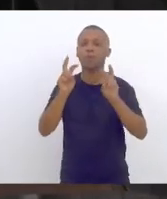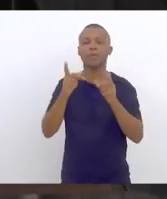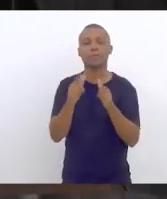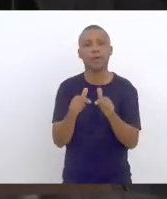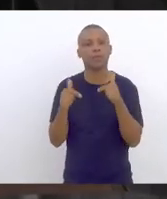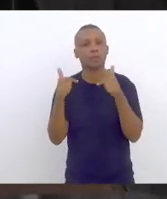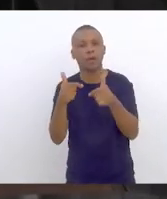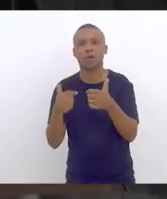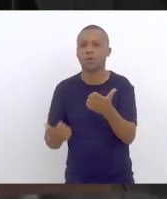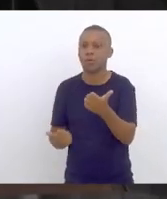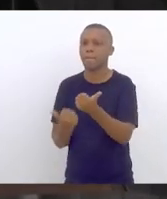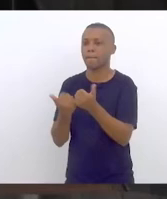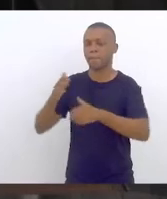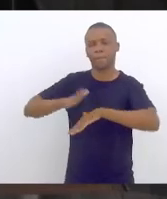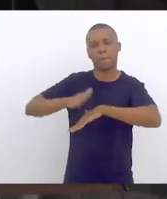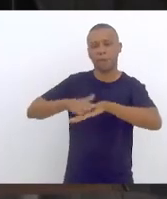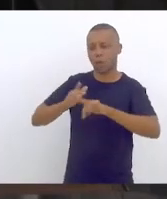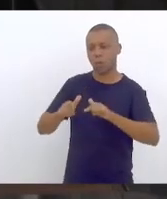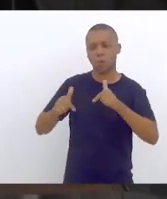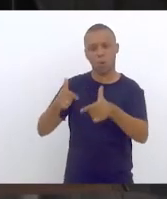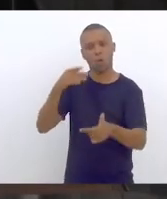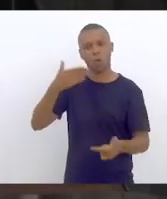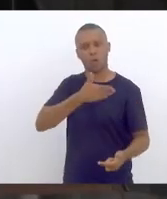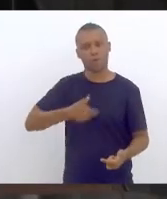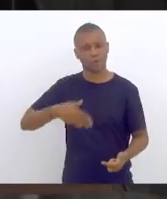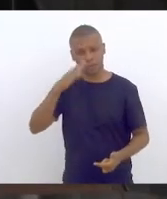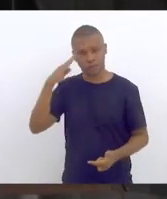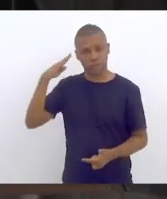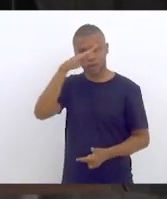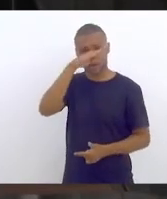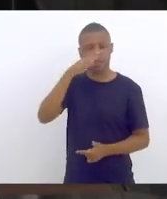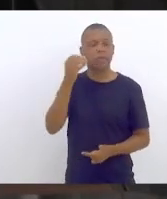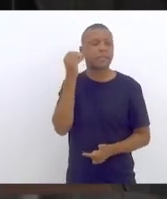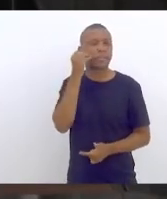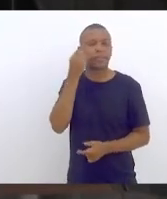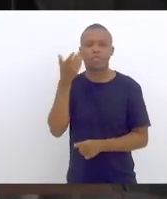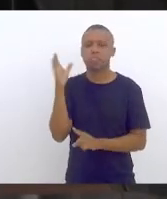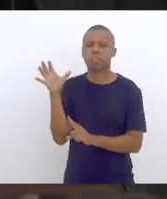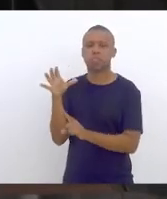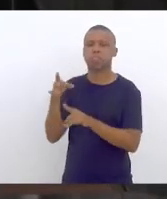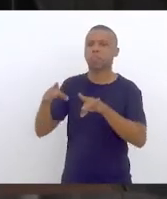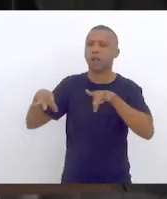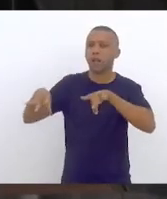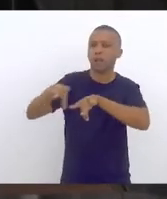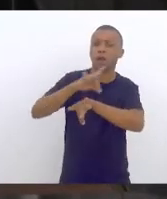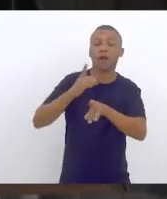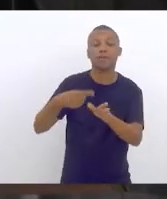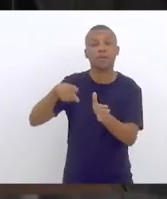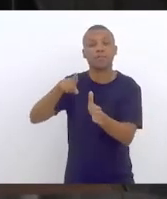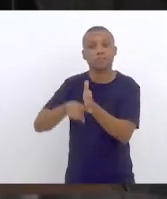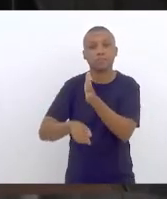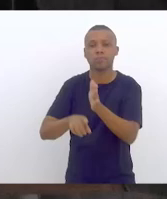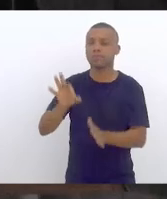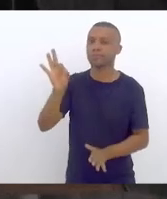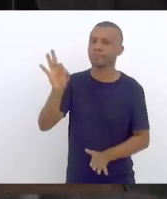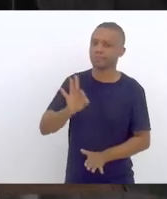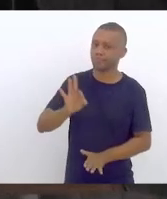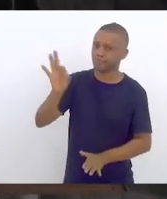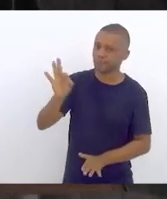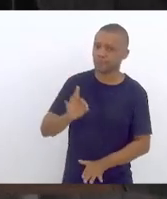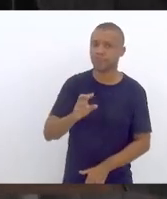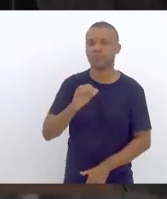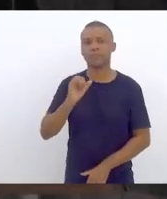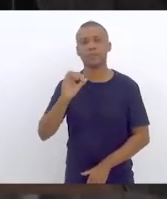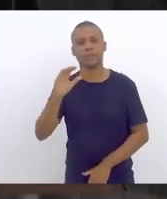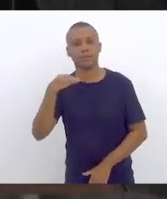de forma abrupta eleitoreira de redução da alíquota de ICMS de combustíveis